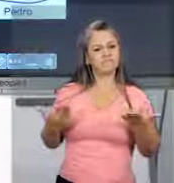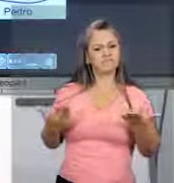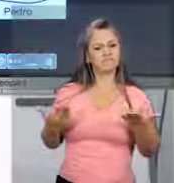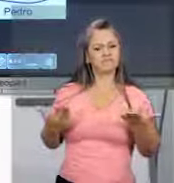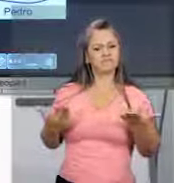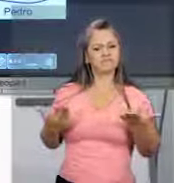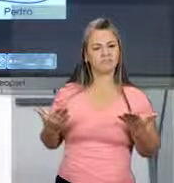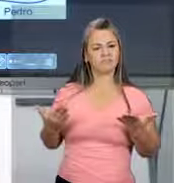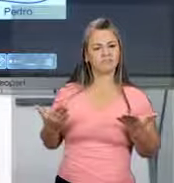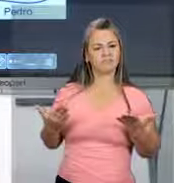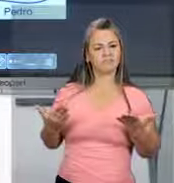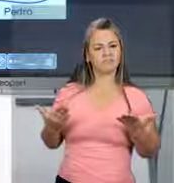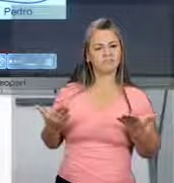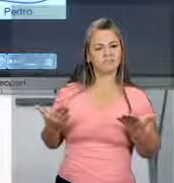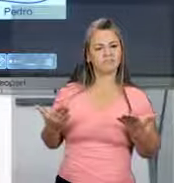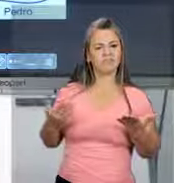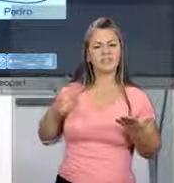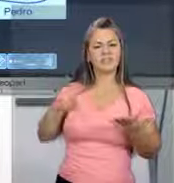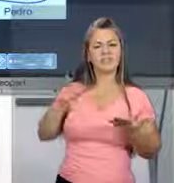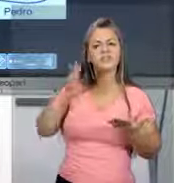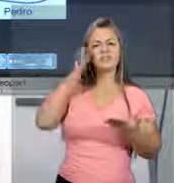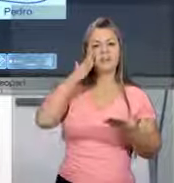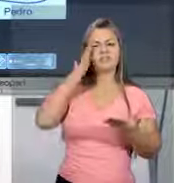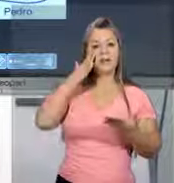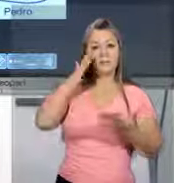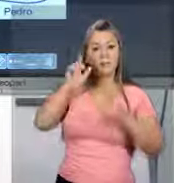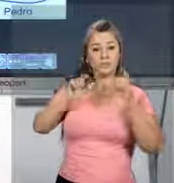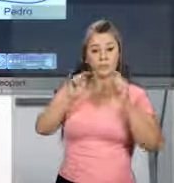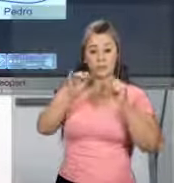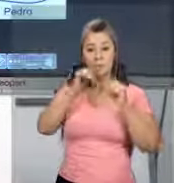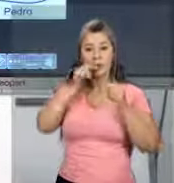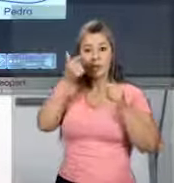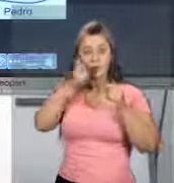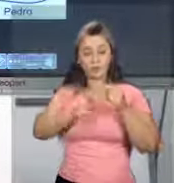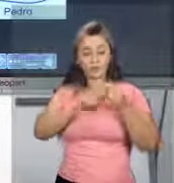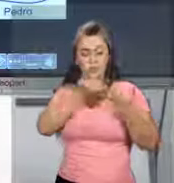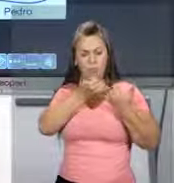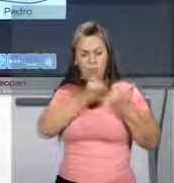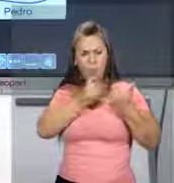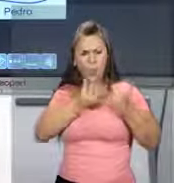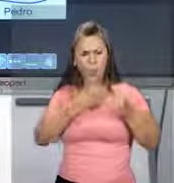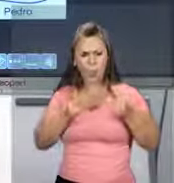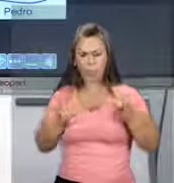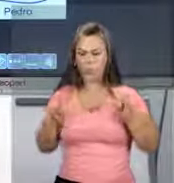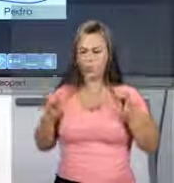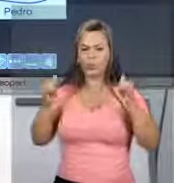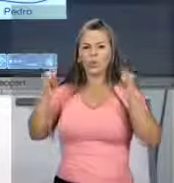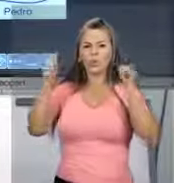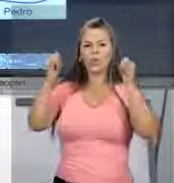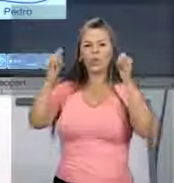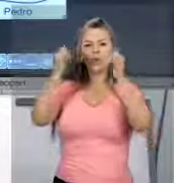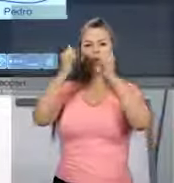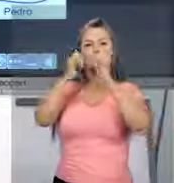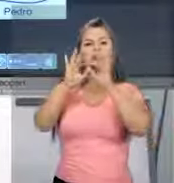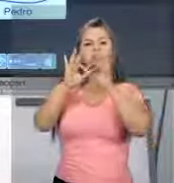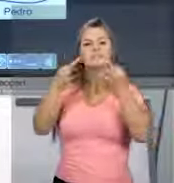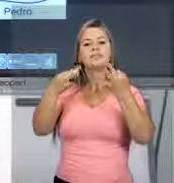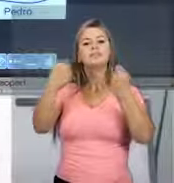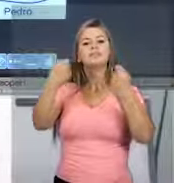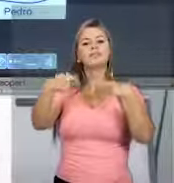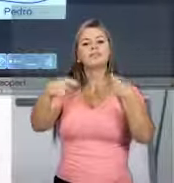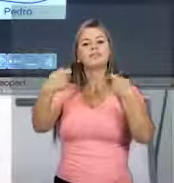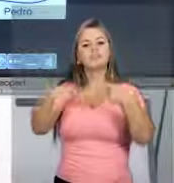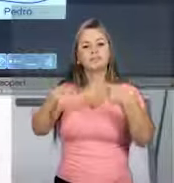Bem, nós vimos que para ter uma corrente elétrica em um circuito simples, nós